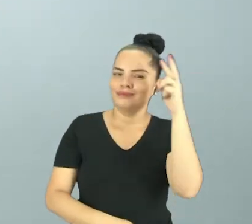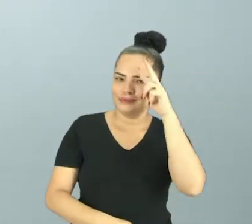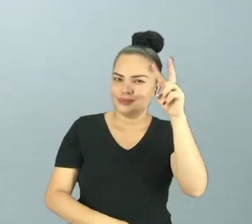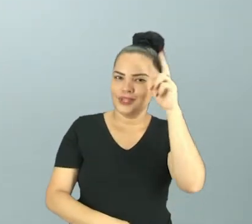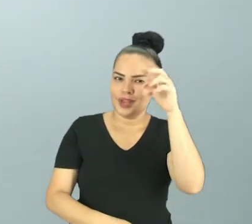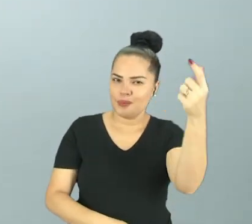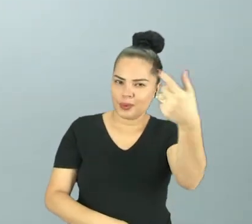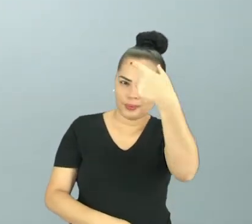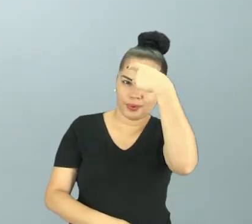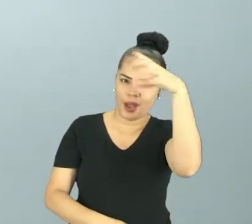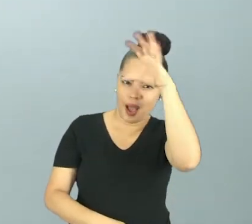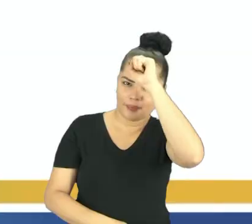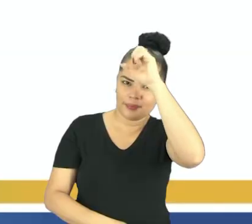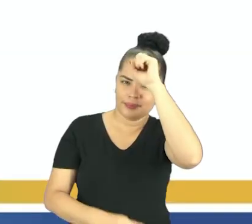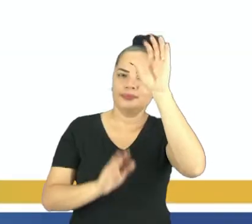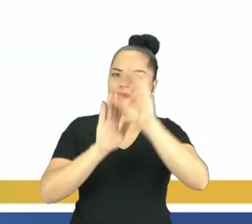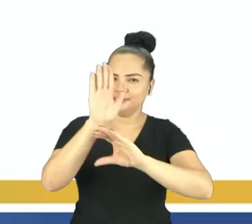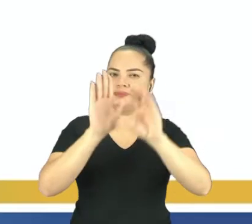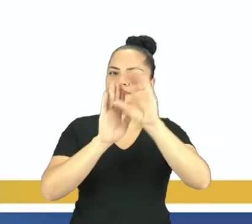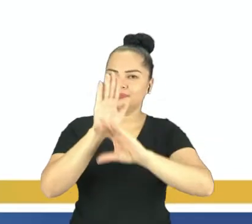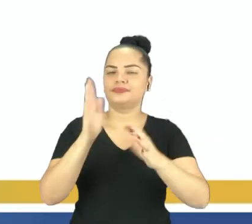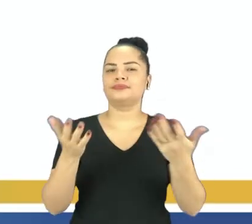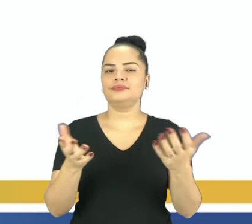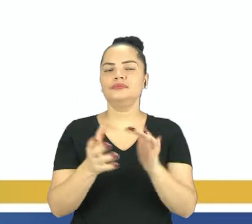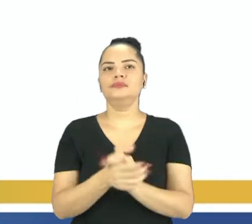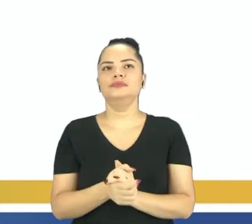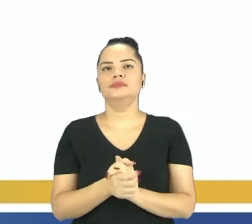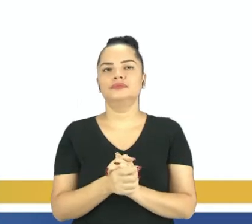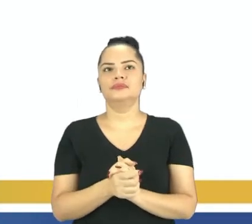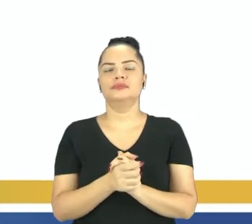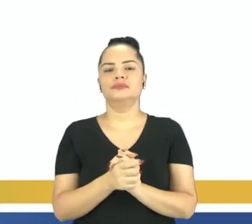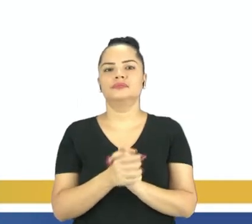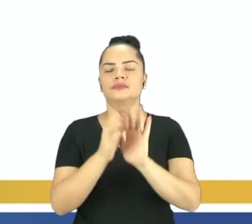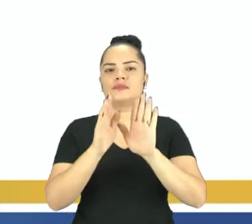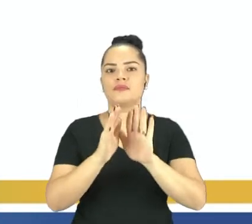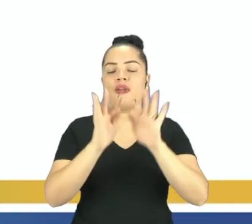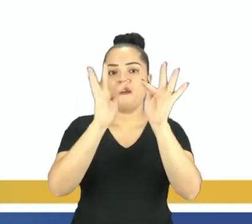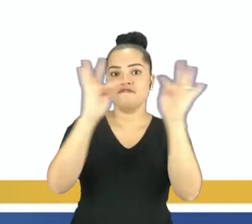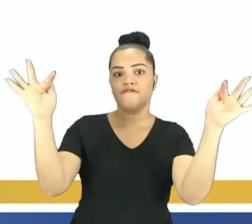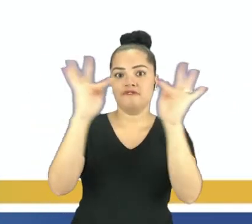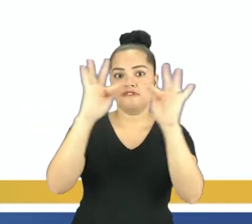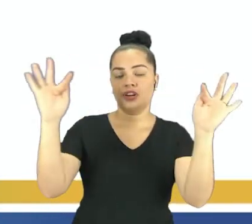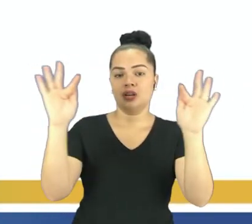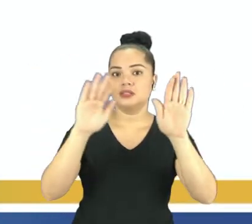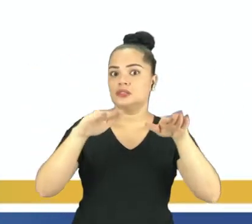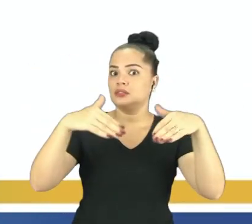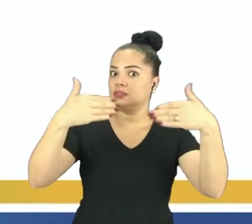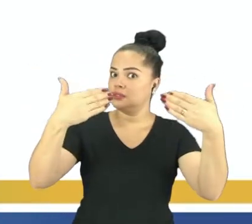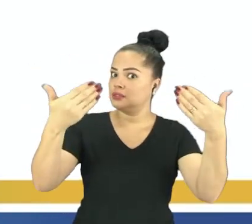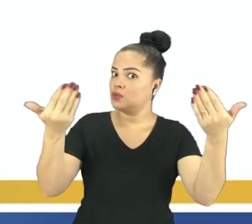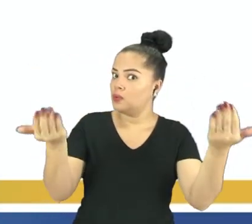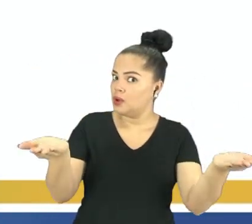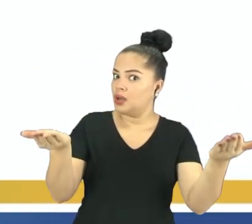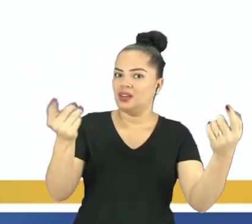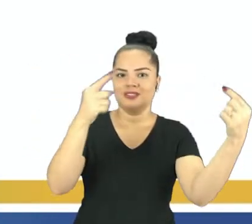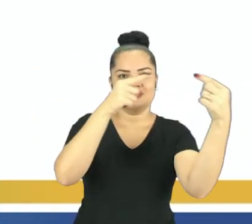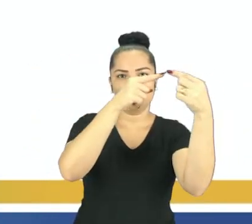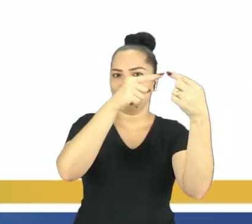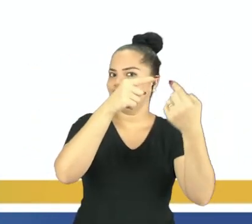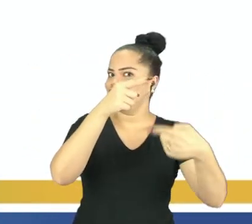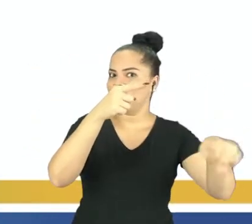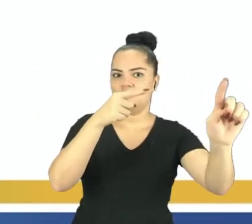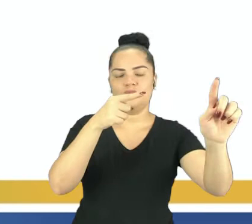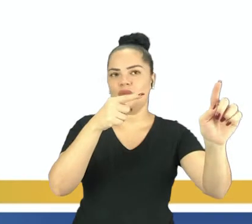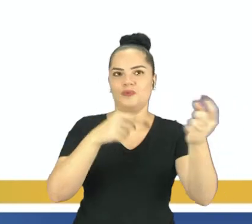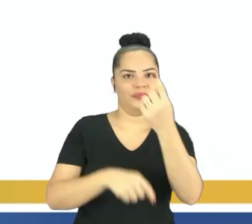conteúdo. Então vamos lá, o nosso exercising diz: quais das frases abaixo não estão de acordo com as imagens? Então